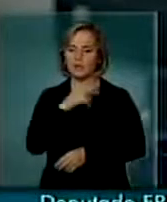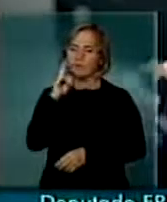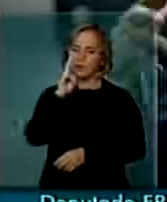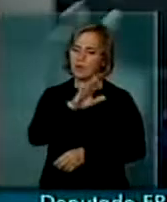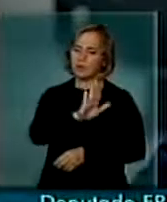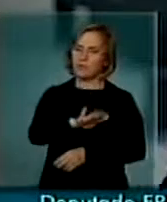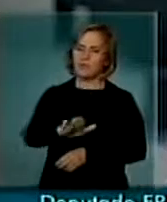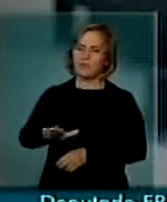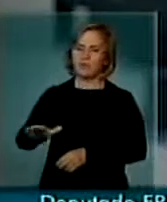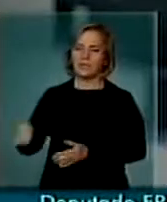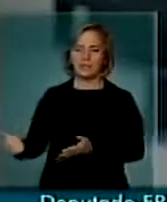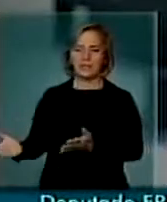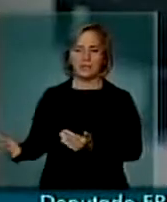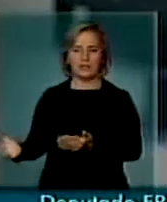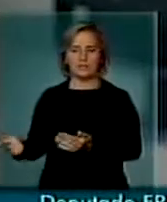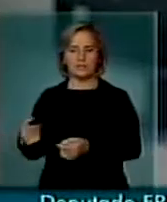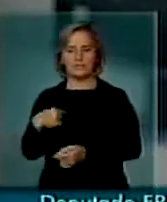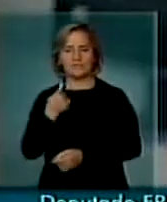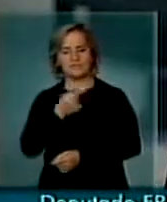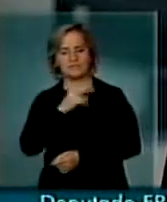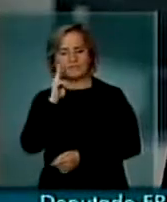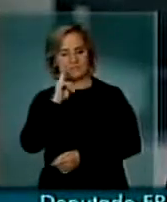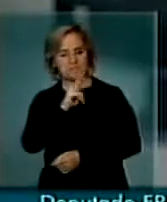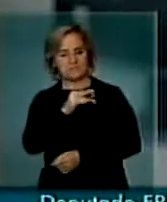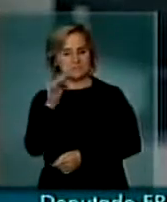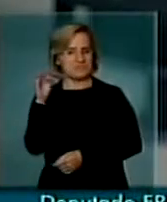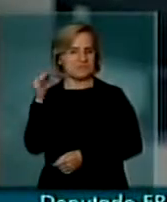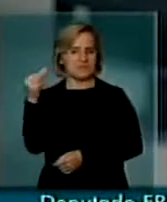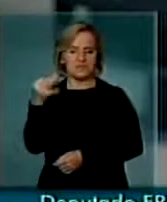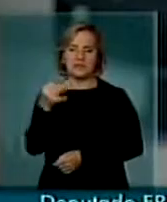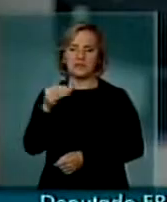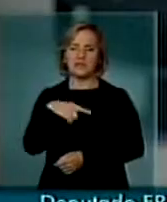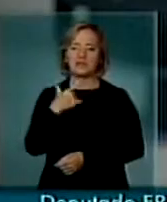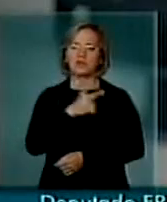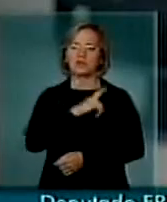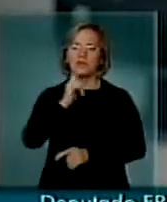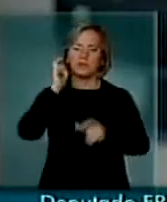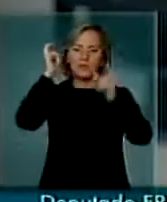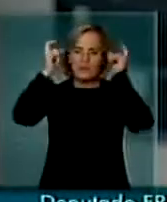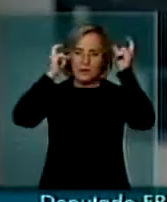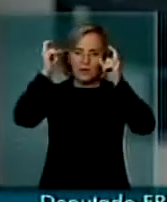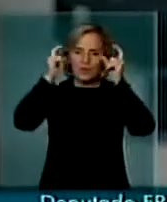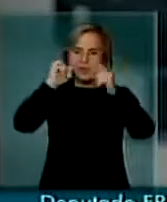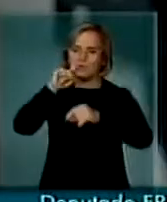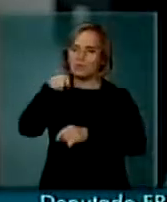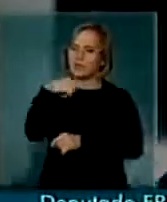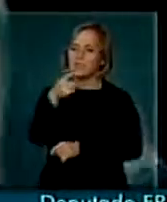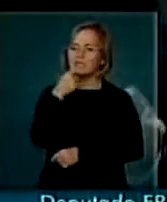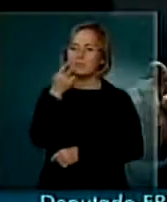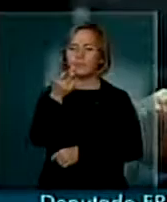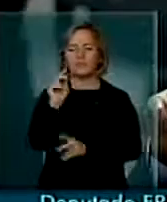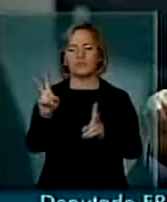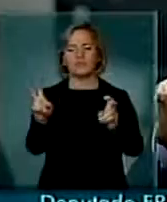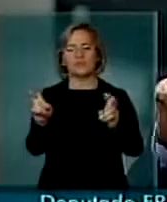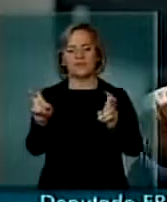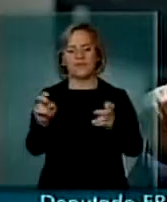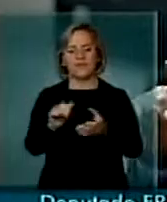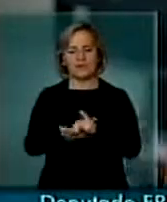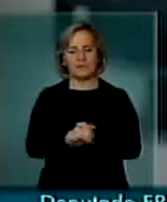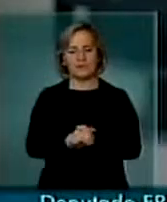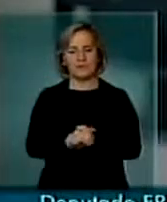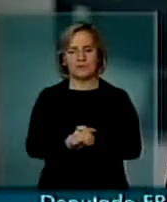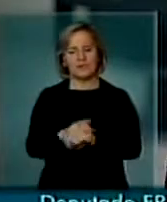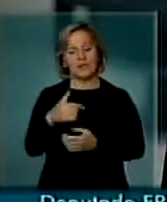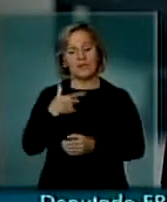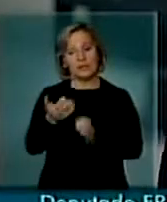gente imediatamente passa a ter essa preocupação com esse tema que logo mais nós estaremos abordando.